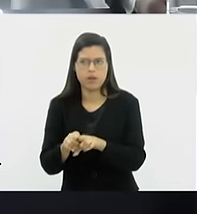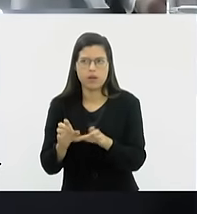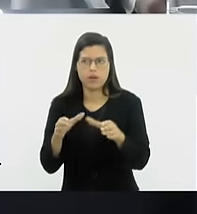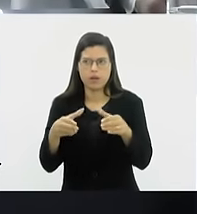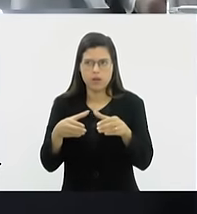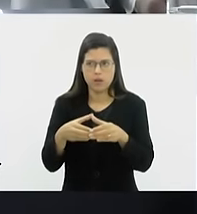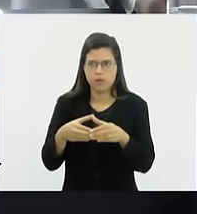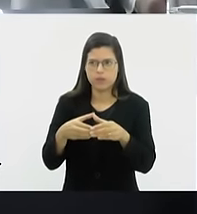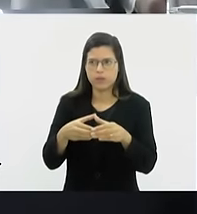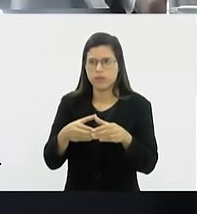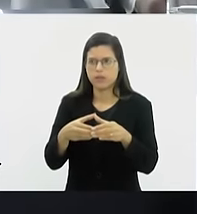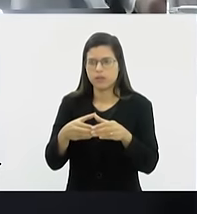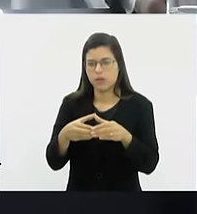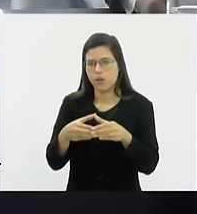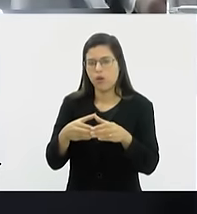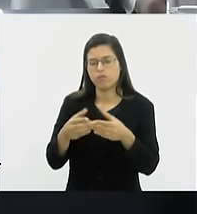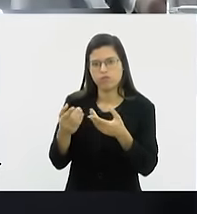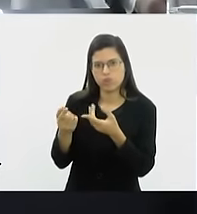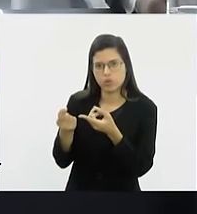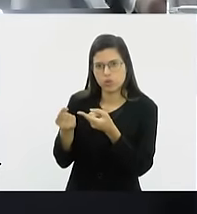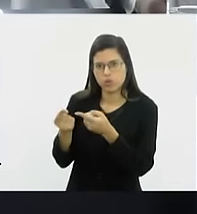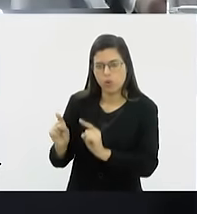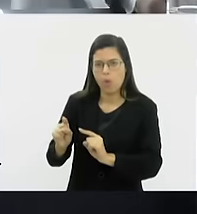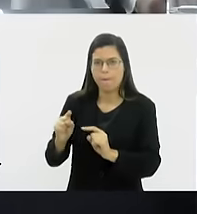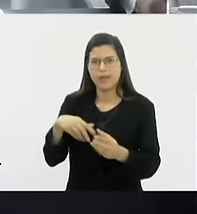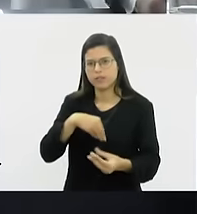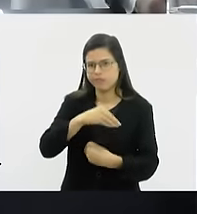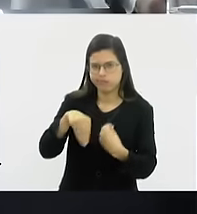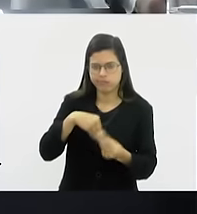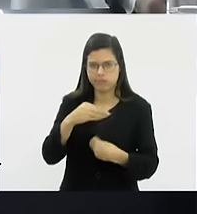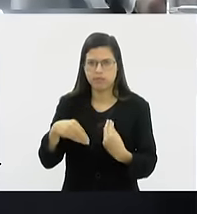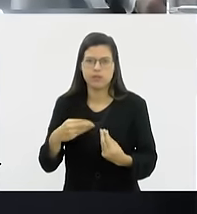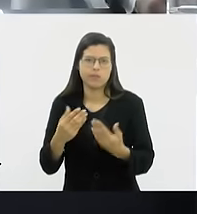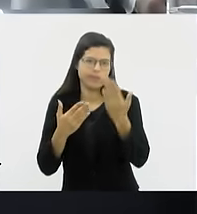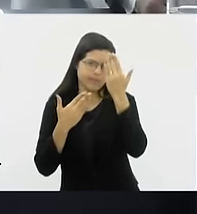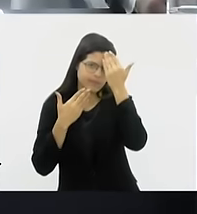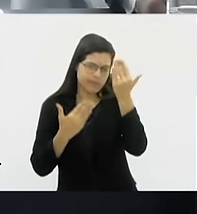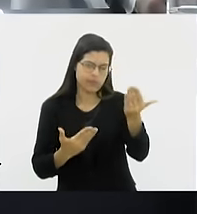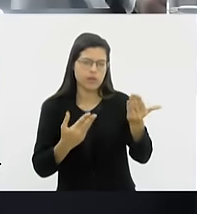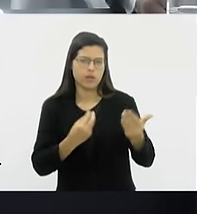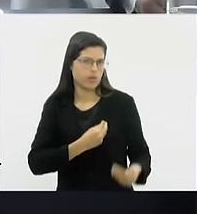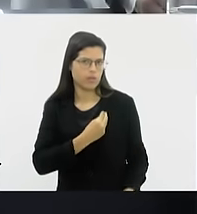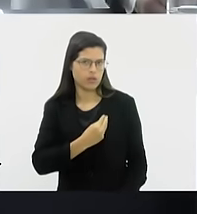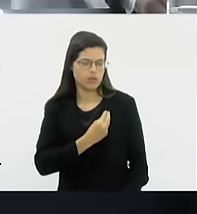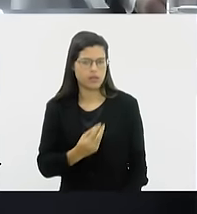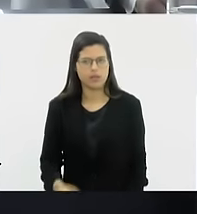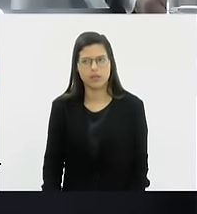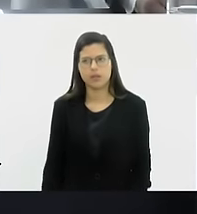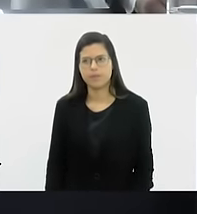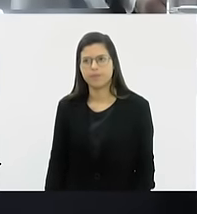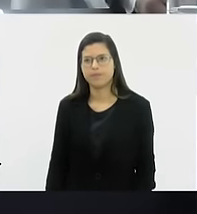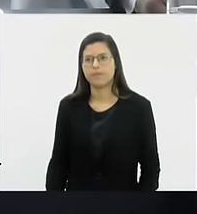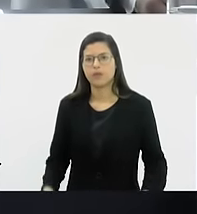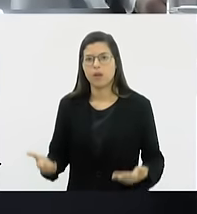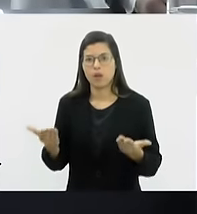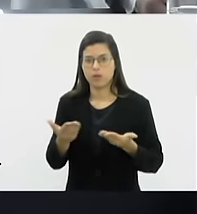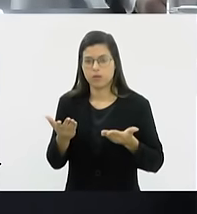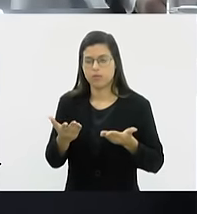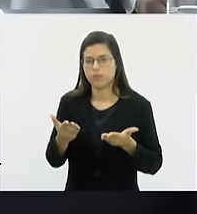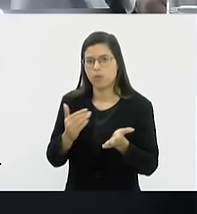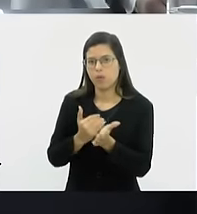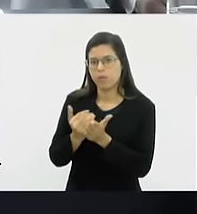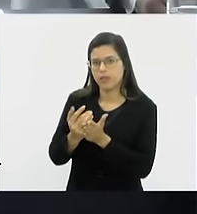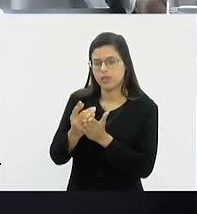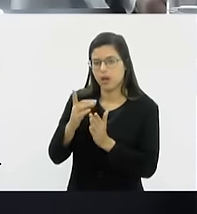deputado Alan Lopes, Comissão Especial de Combate à Desordem, então muito honra a presença de Vossa Excelência aqui. Vou passar a palavra inicialmente para o DETRO,